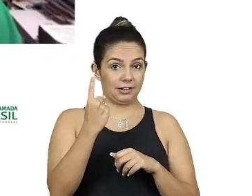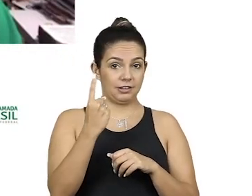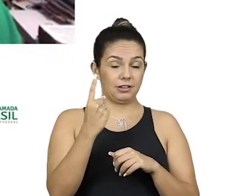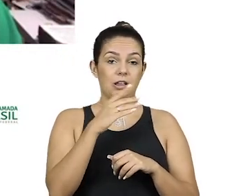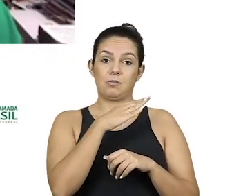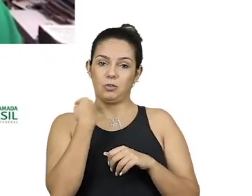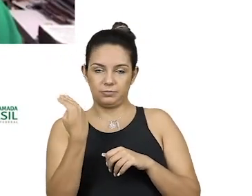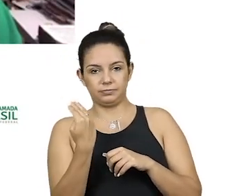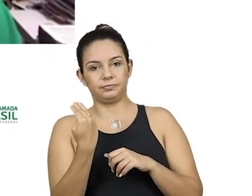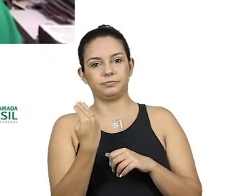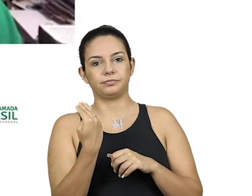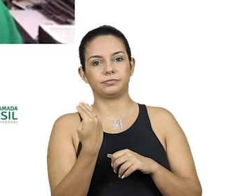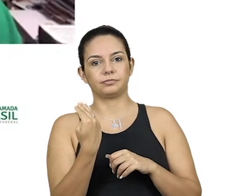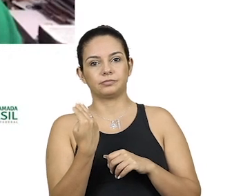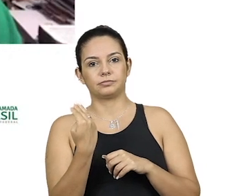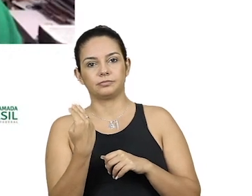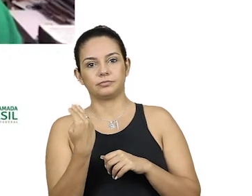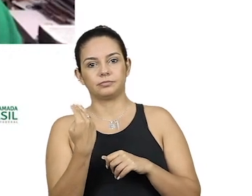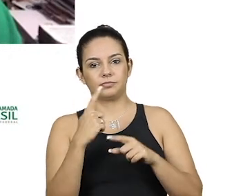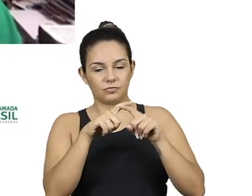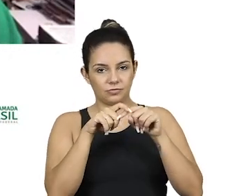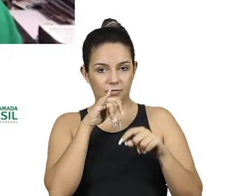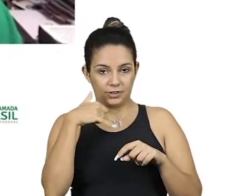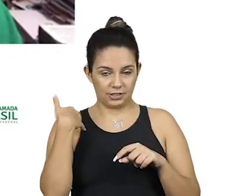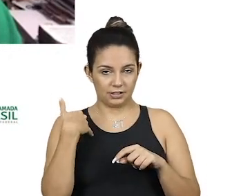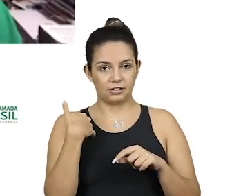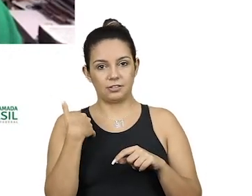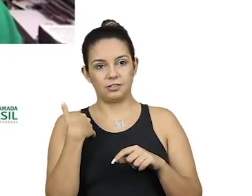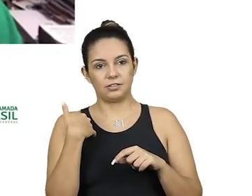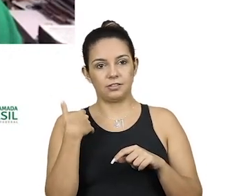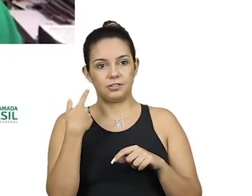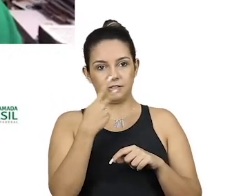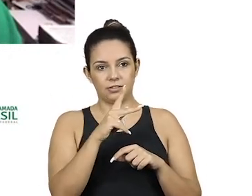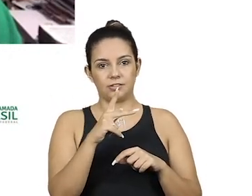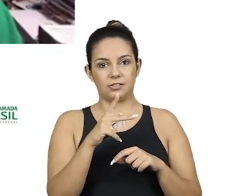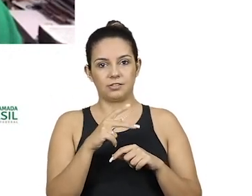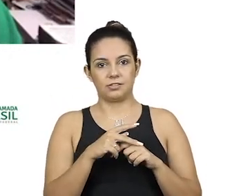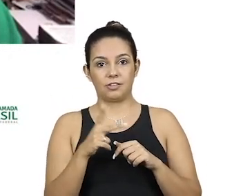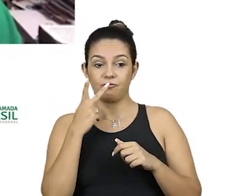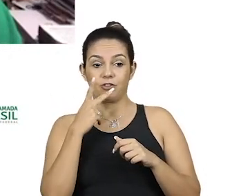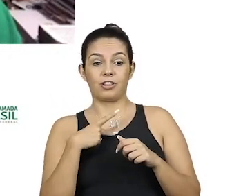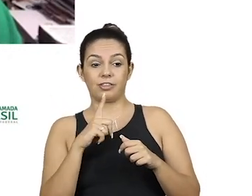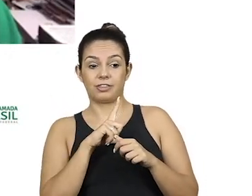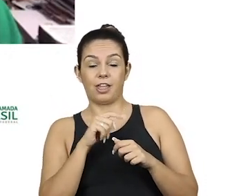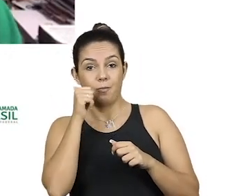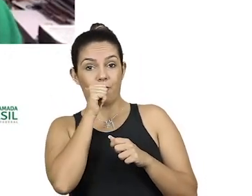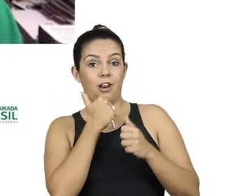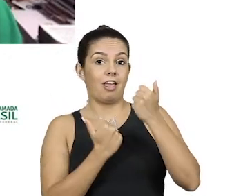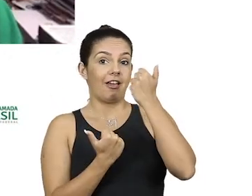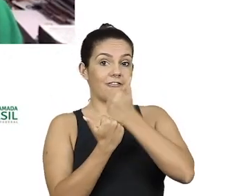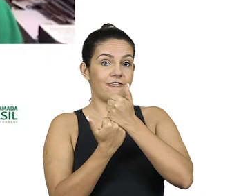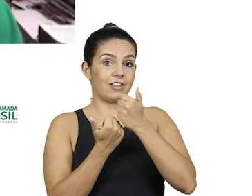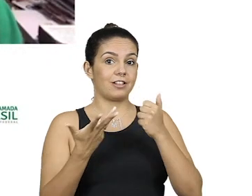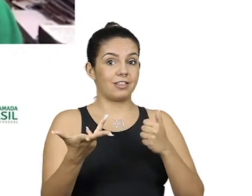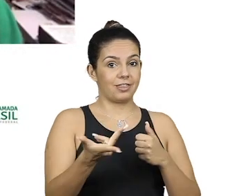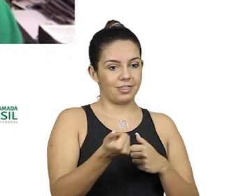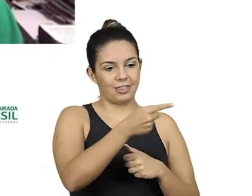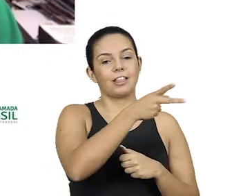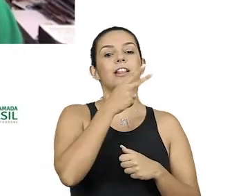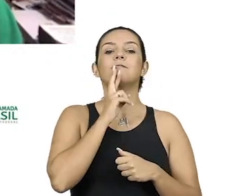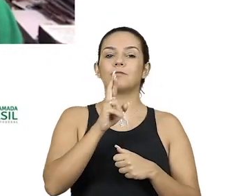faltar, por causa da sua idade e da sua teremos uma mulher maravilhosa. Teremos uma mulher